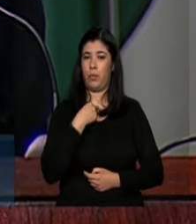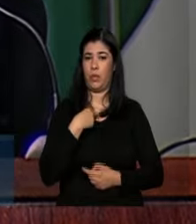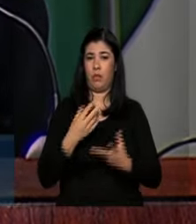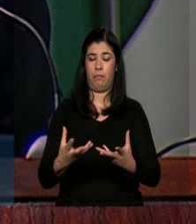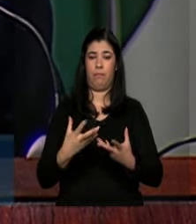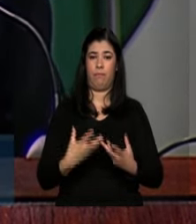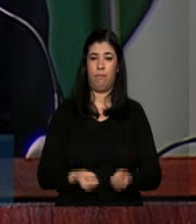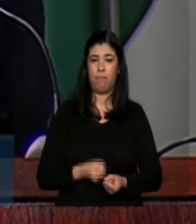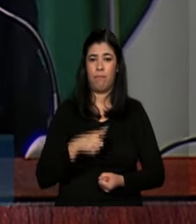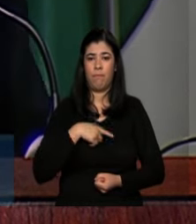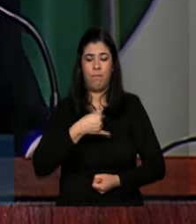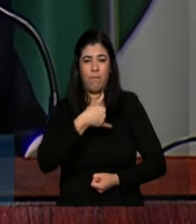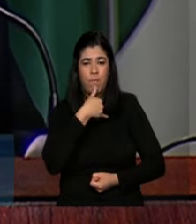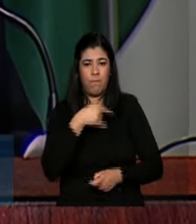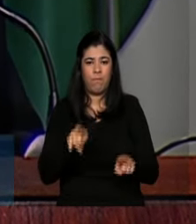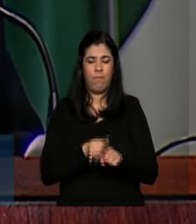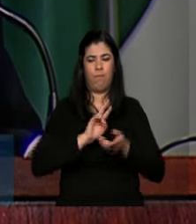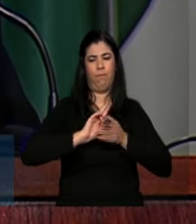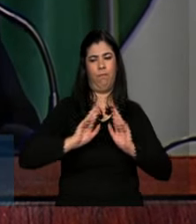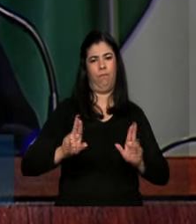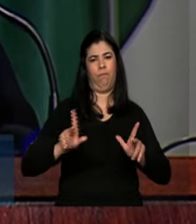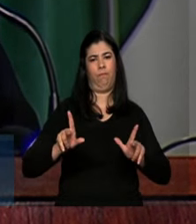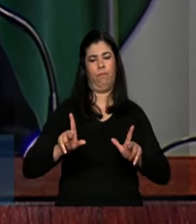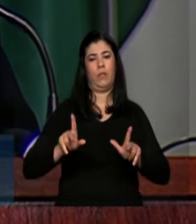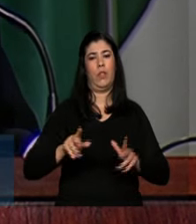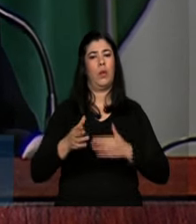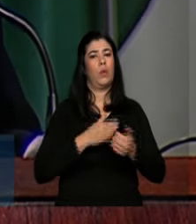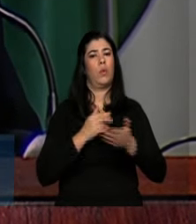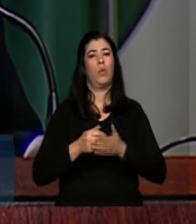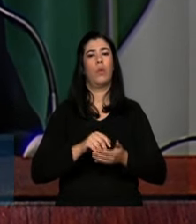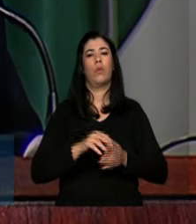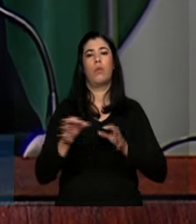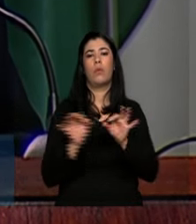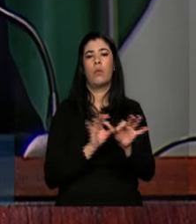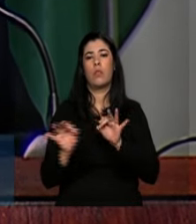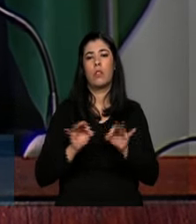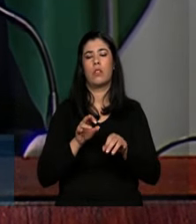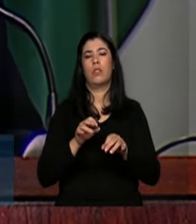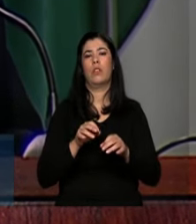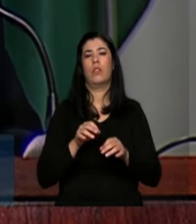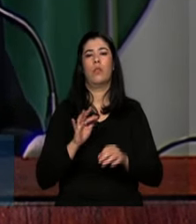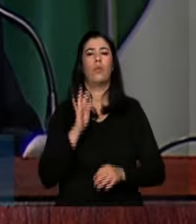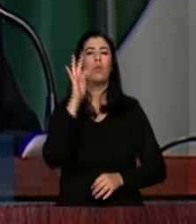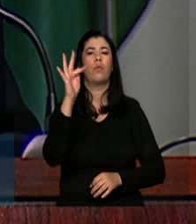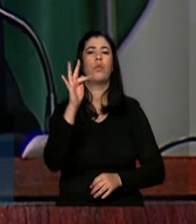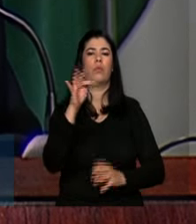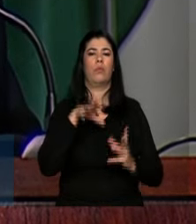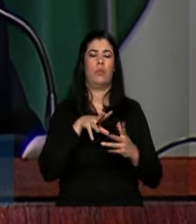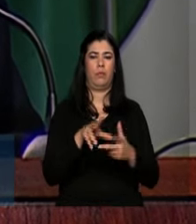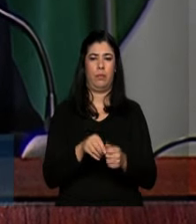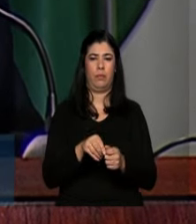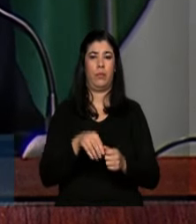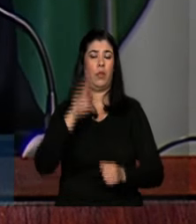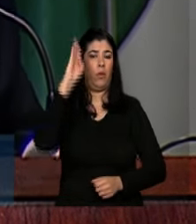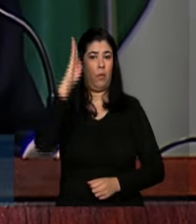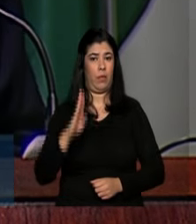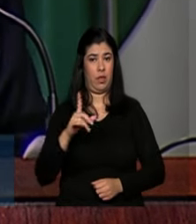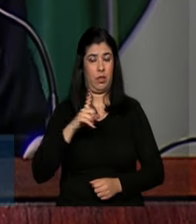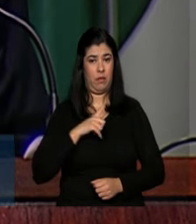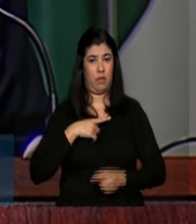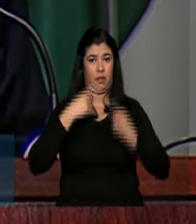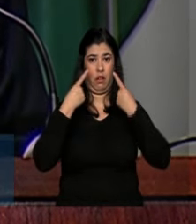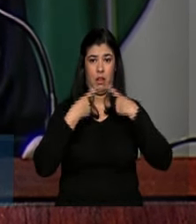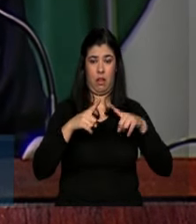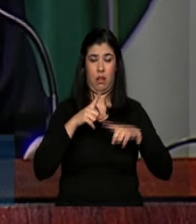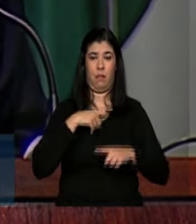a apatia e a indiferença e que em qualquer ordem mundial do futuro, o Brasil terá de reclamar